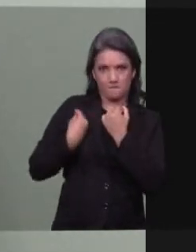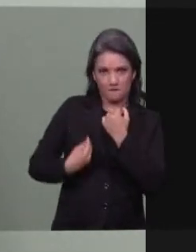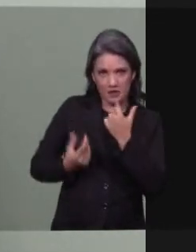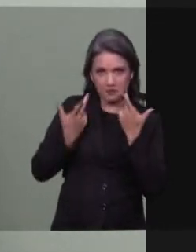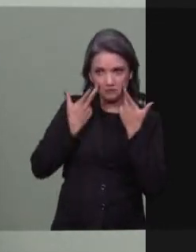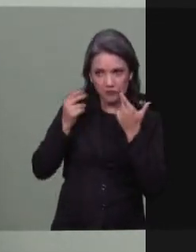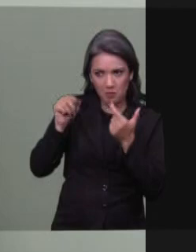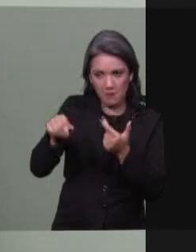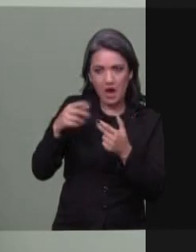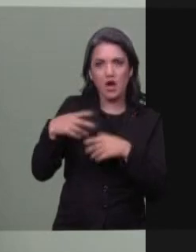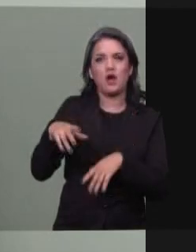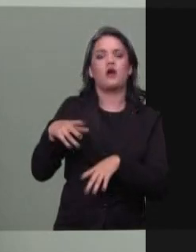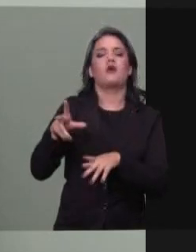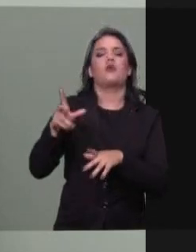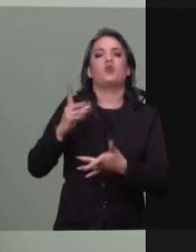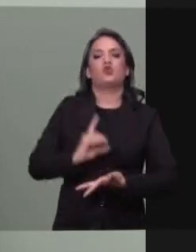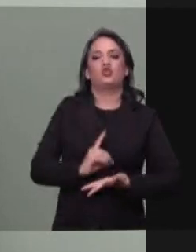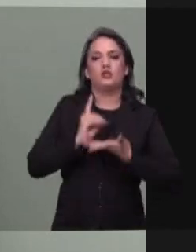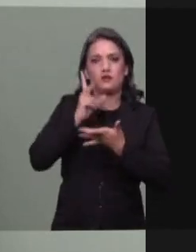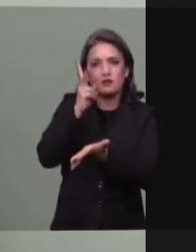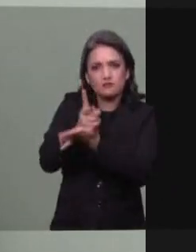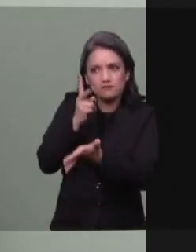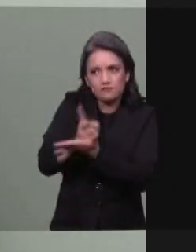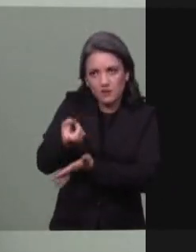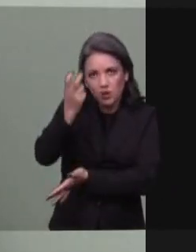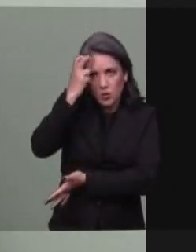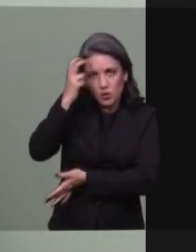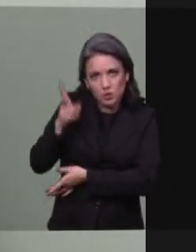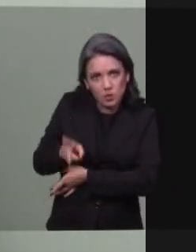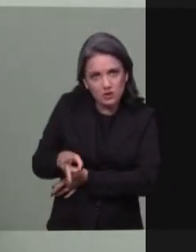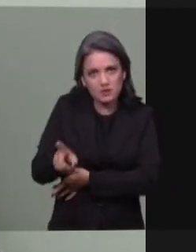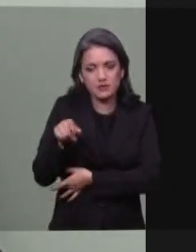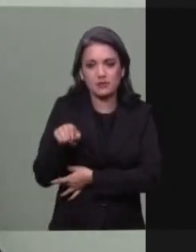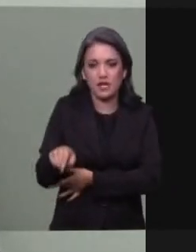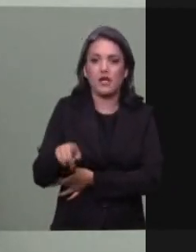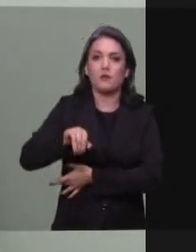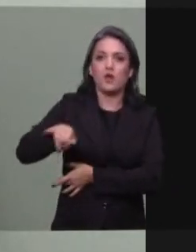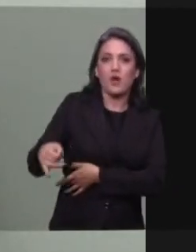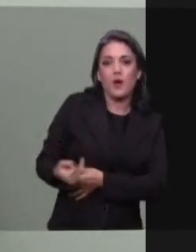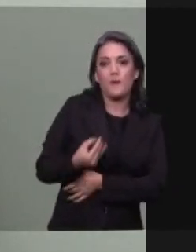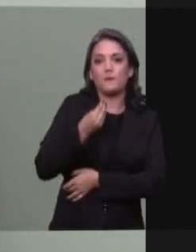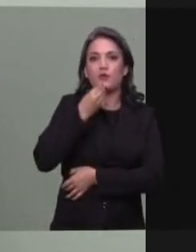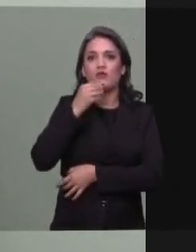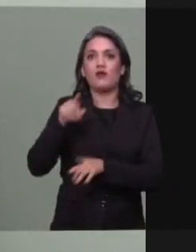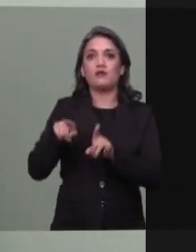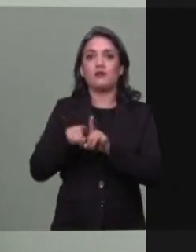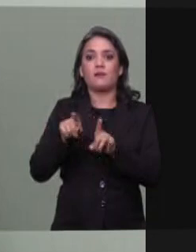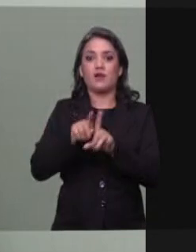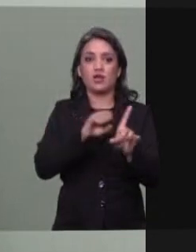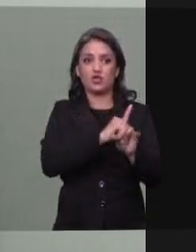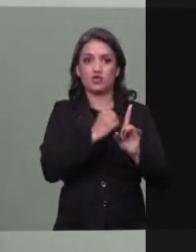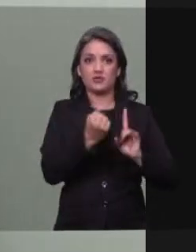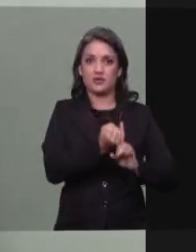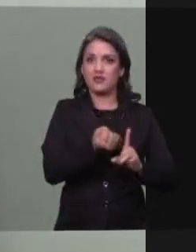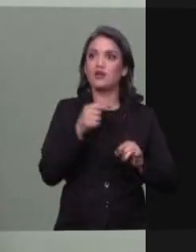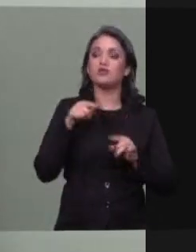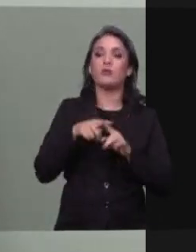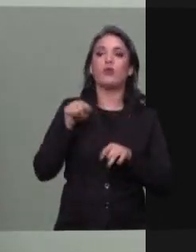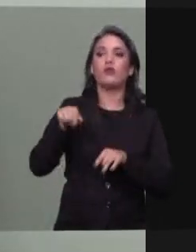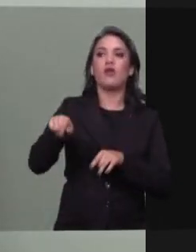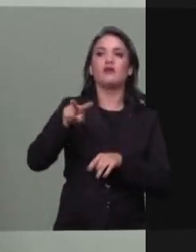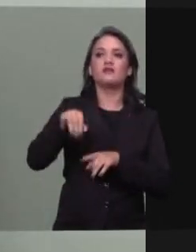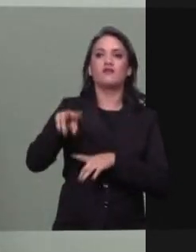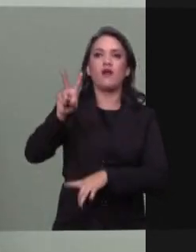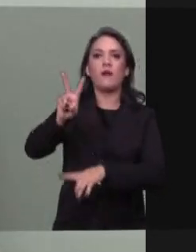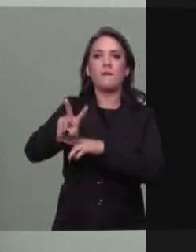de dignidade, a manutenção de sua identidade cultural, o aproveitamento até para a sociedade brasileira da preservação de